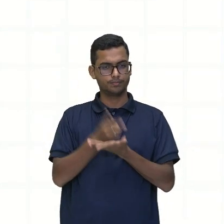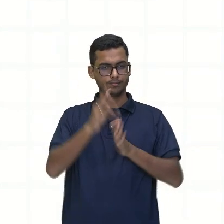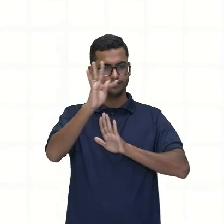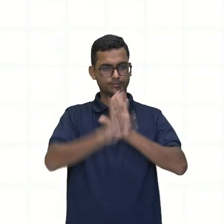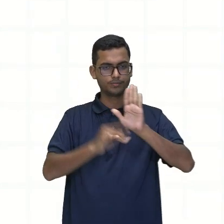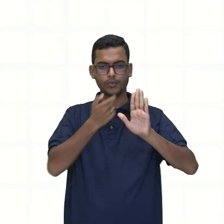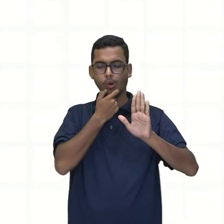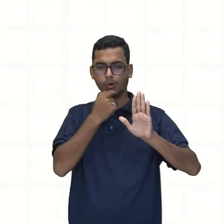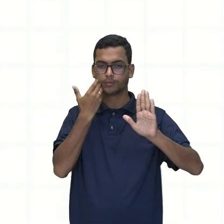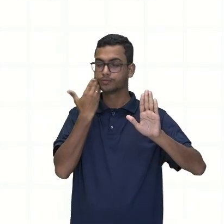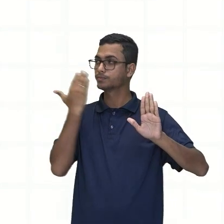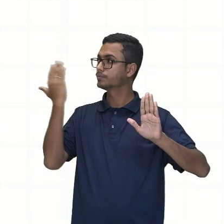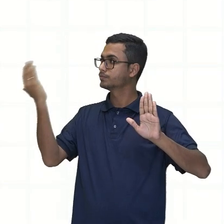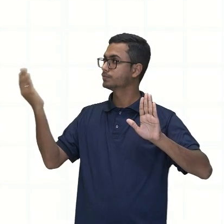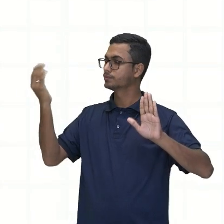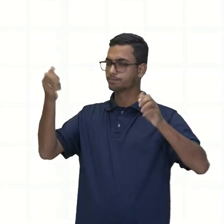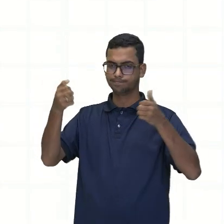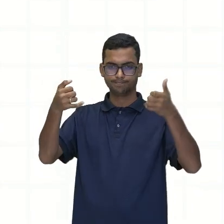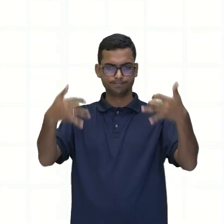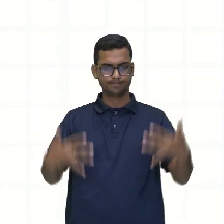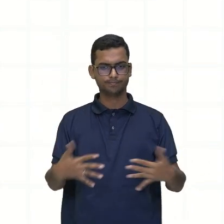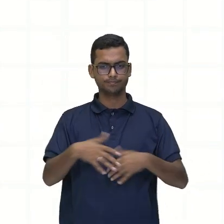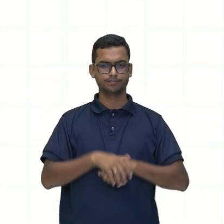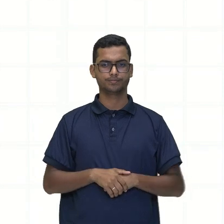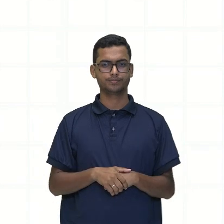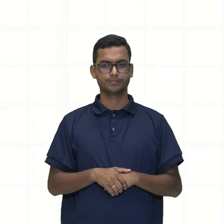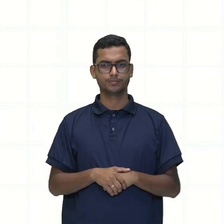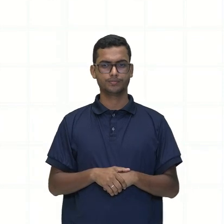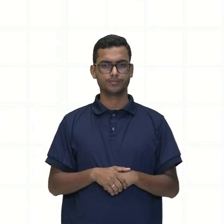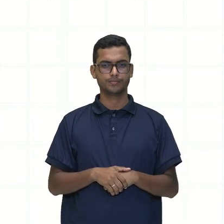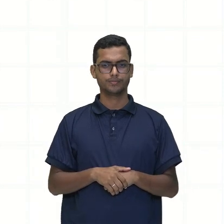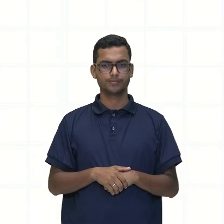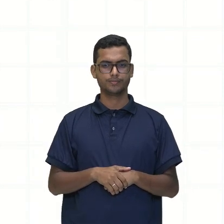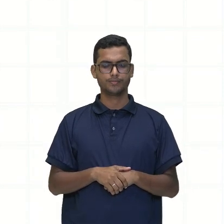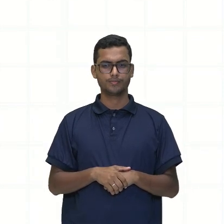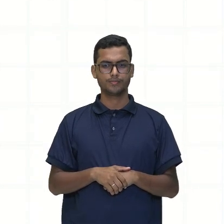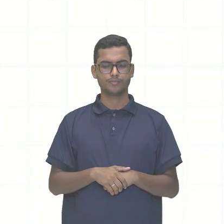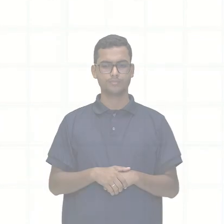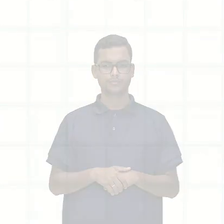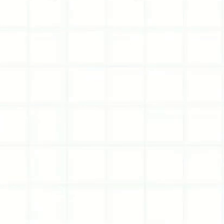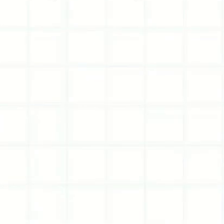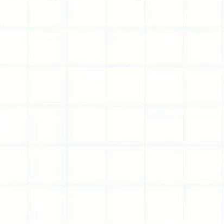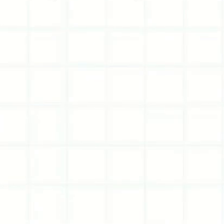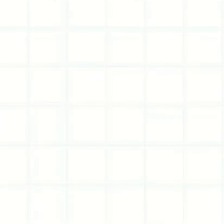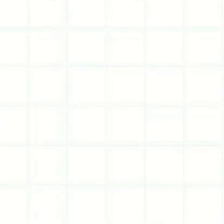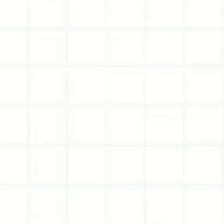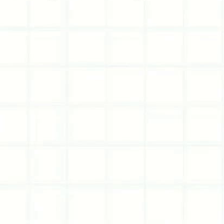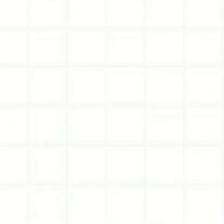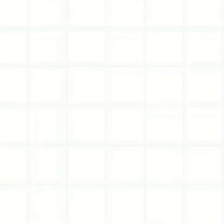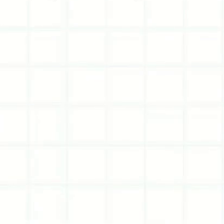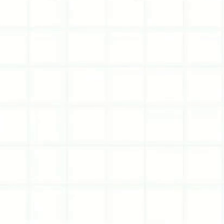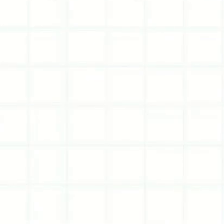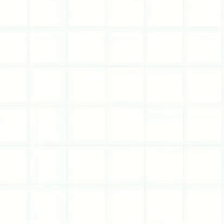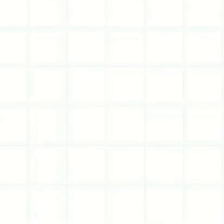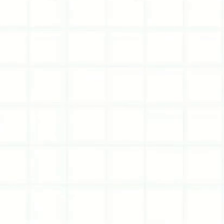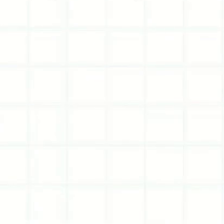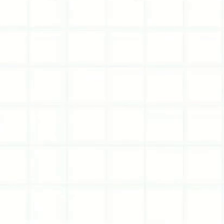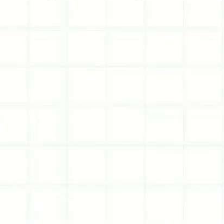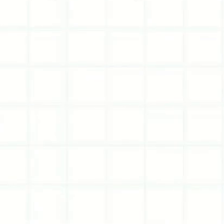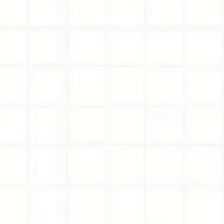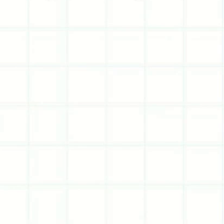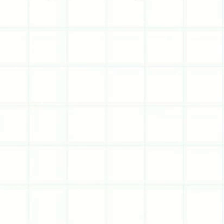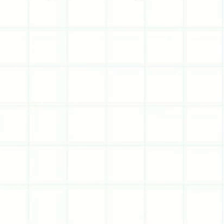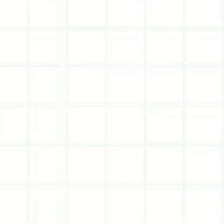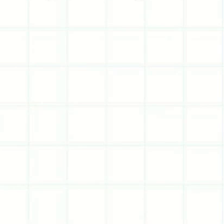Então, the metaverse provides internet users with a richer, more realistic experience. É